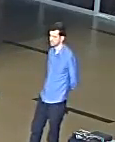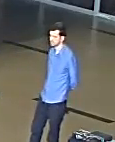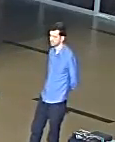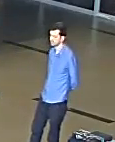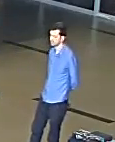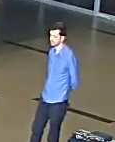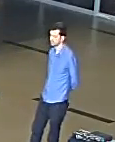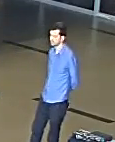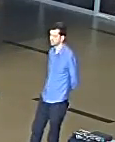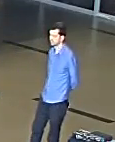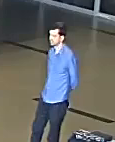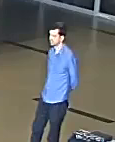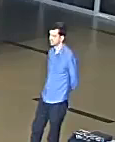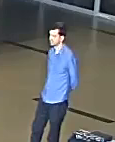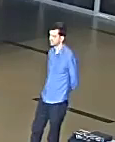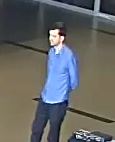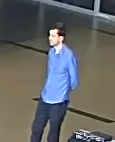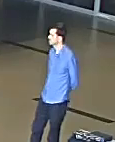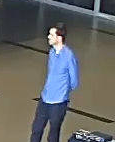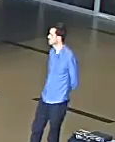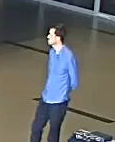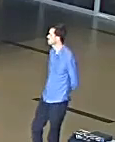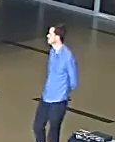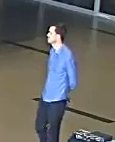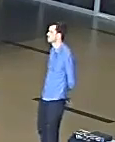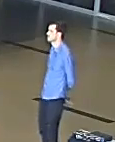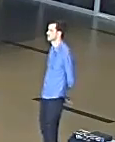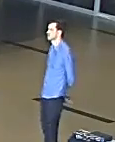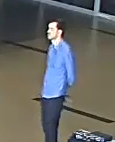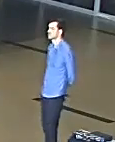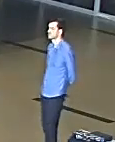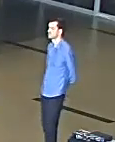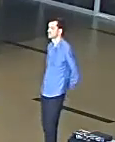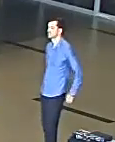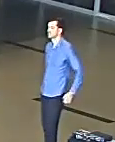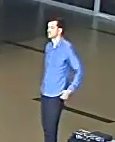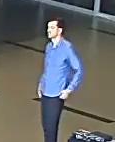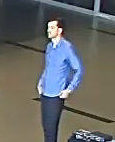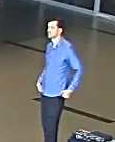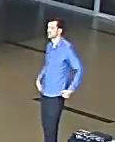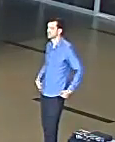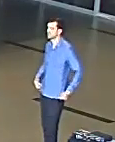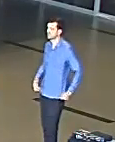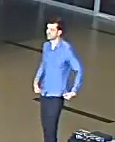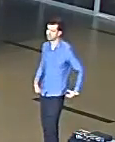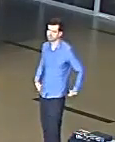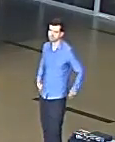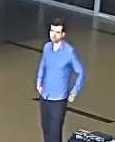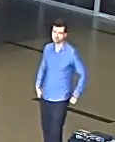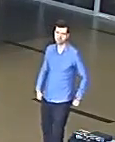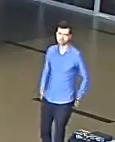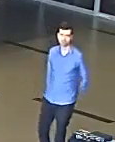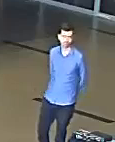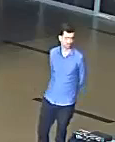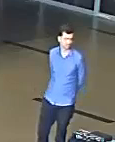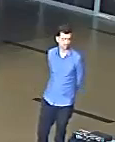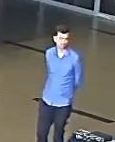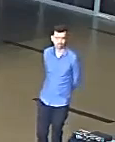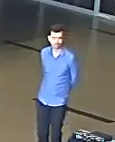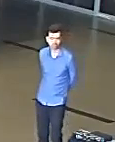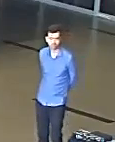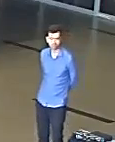para isso mas é preciso cumprir a lei fazer cumprir a lei e essa lei